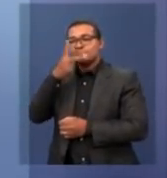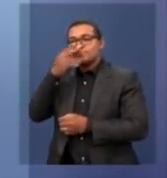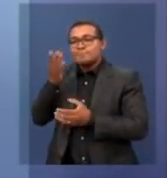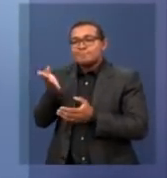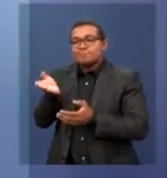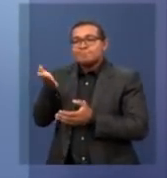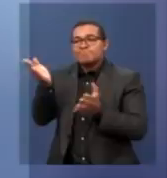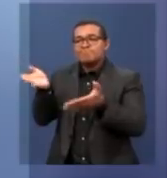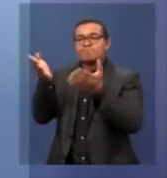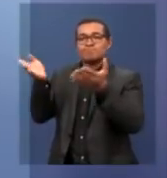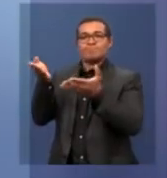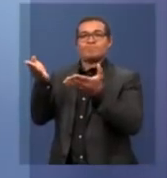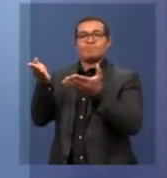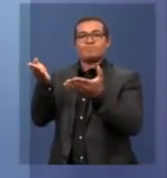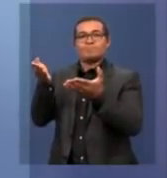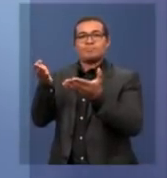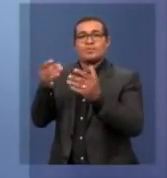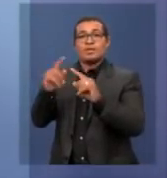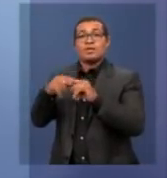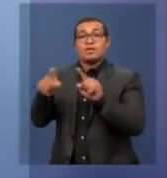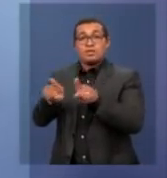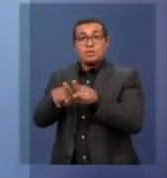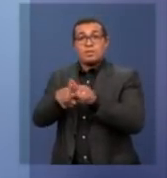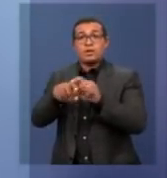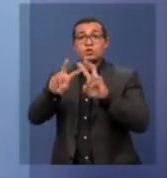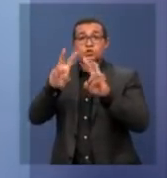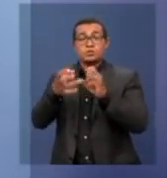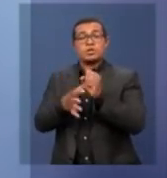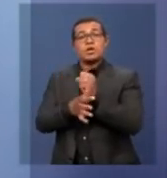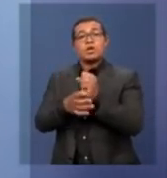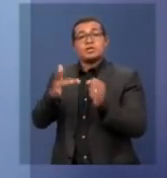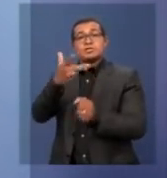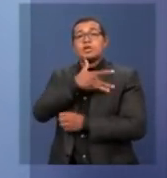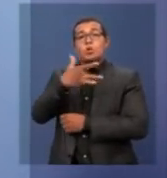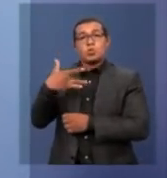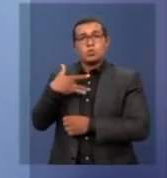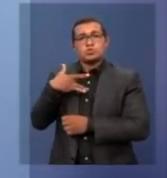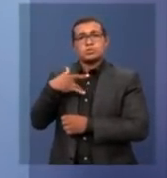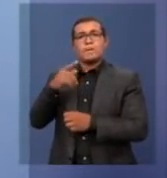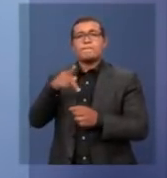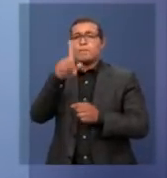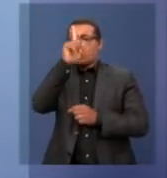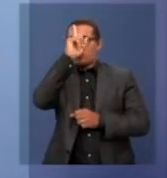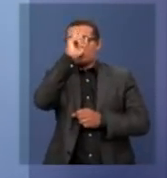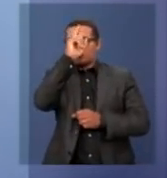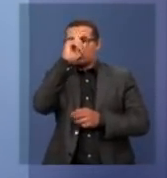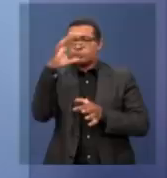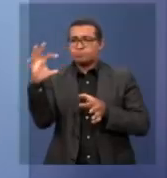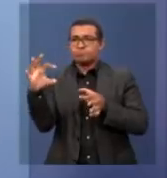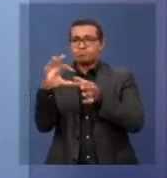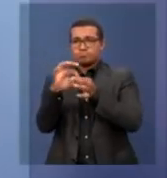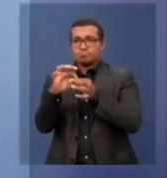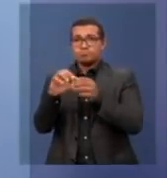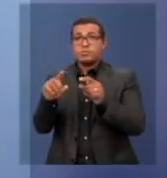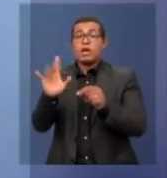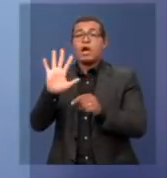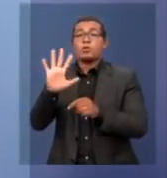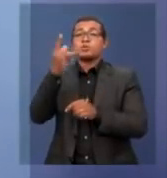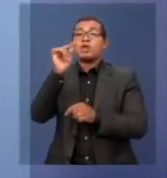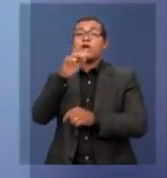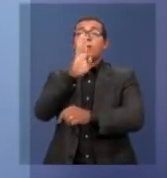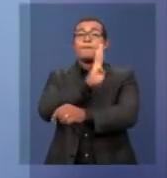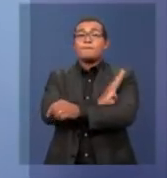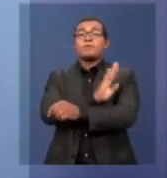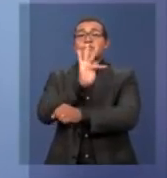região nós interiorizamos serviço de saúde com parceria com hospitais filantrópicos nós abrimos de tietê em barra de são francisco e